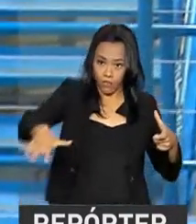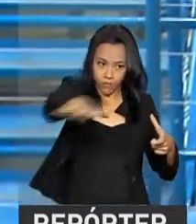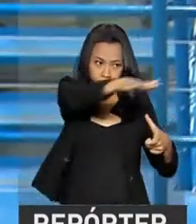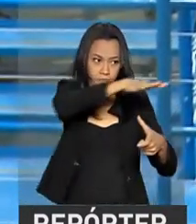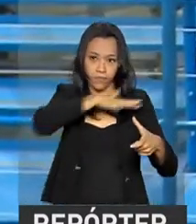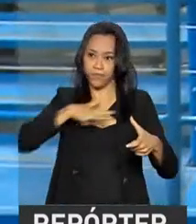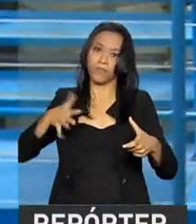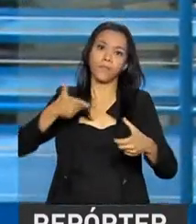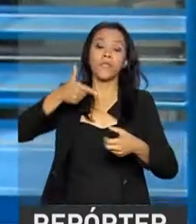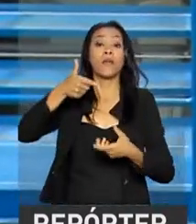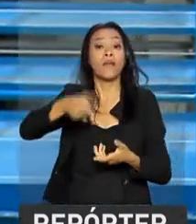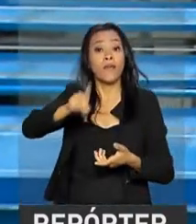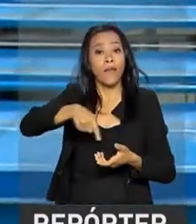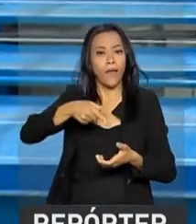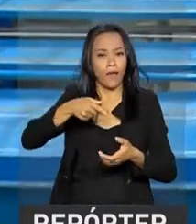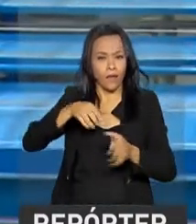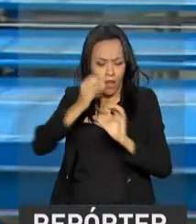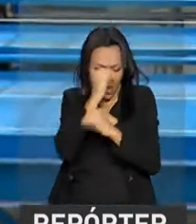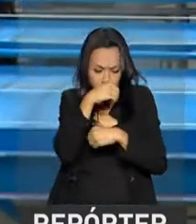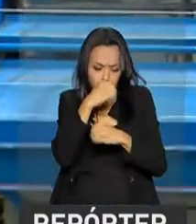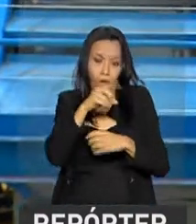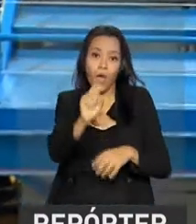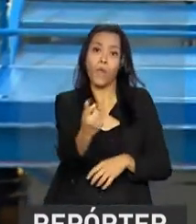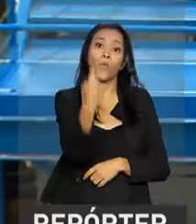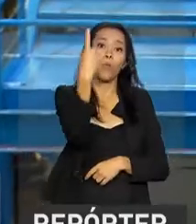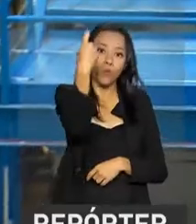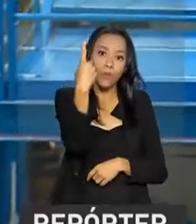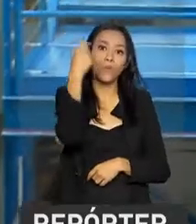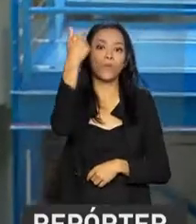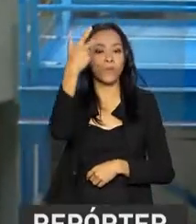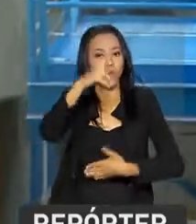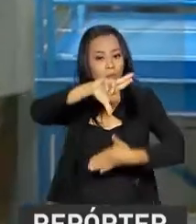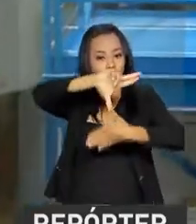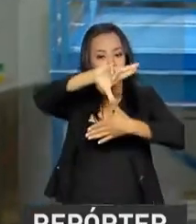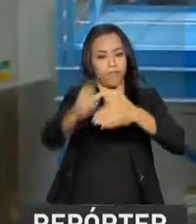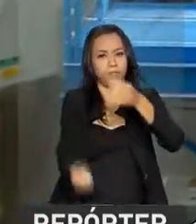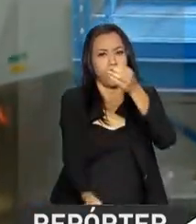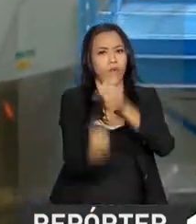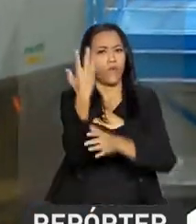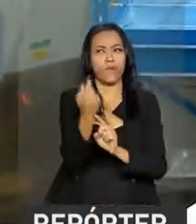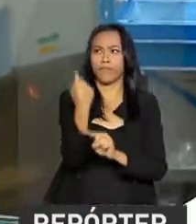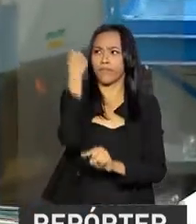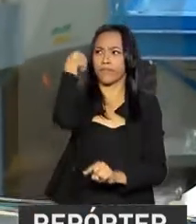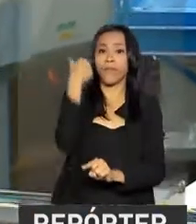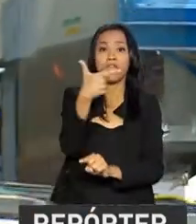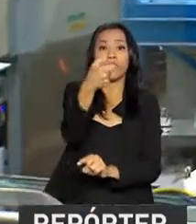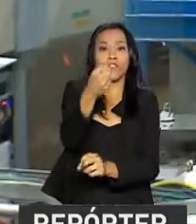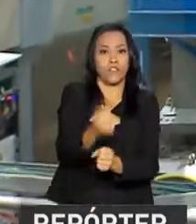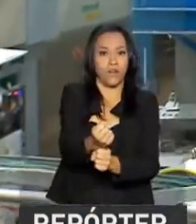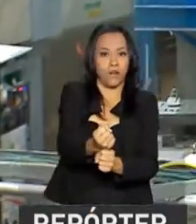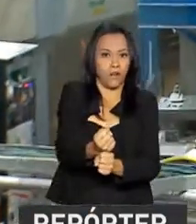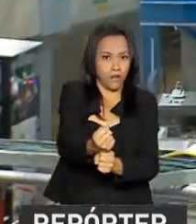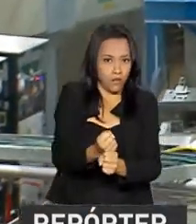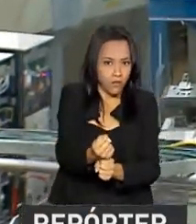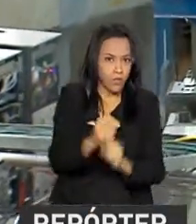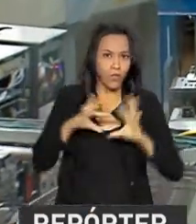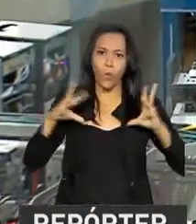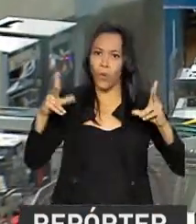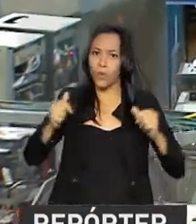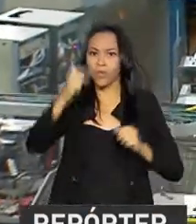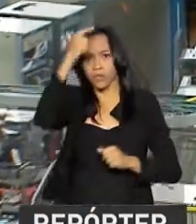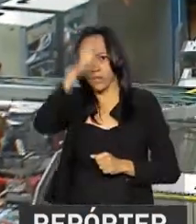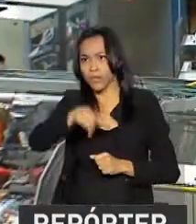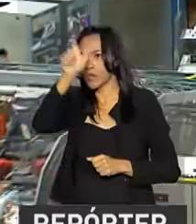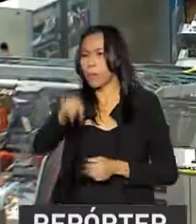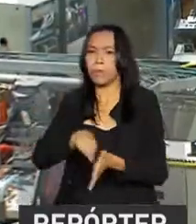é a única fonte deste tipo de luz na América Latina. Inaugurado há 20 anos, ele atende toda a comunidade acadêmica e